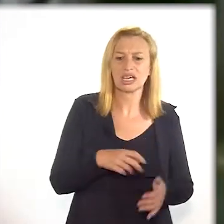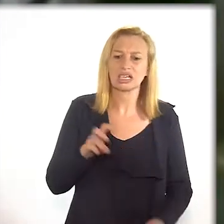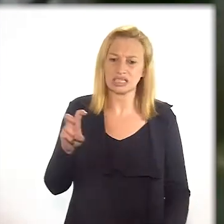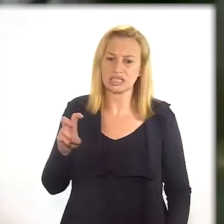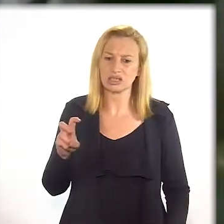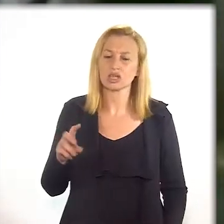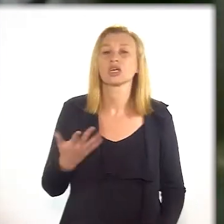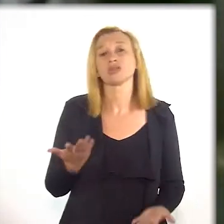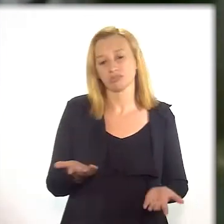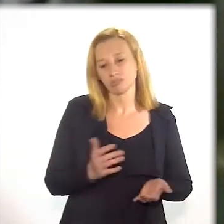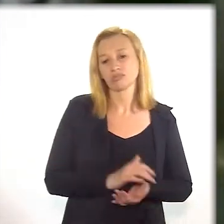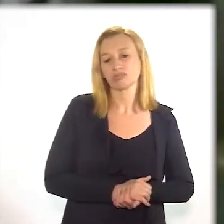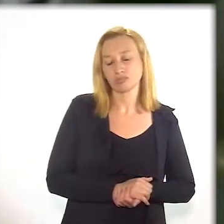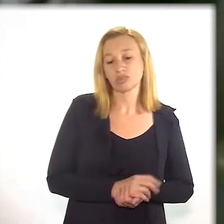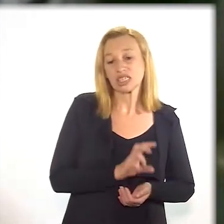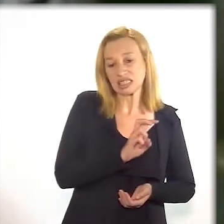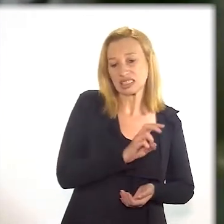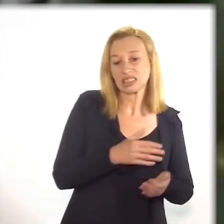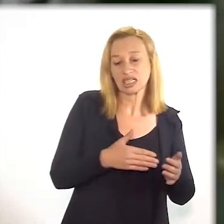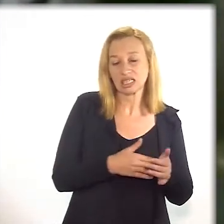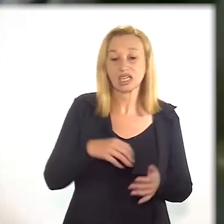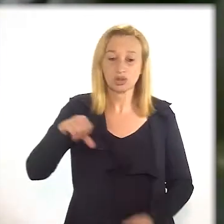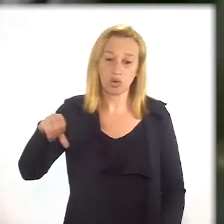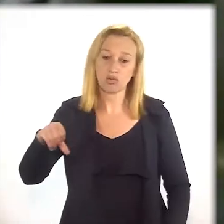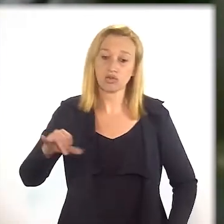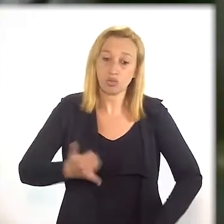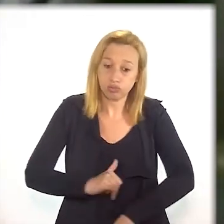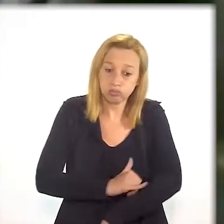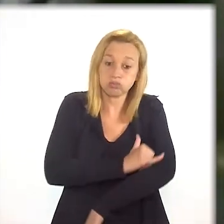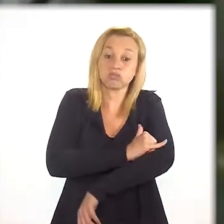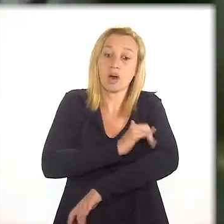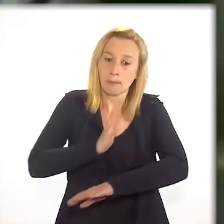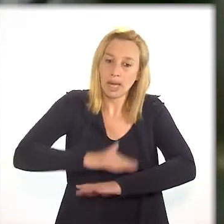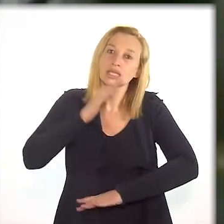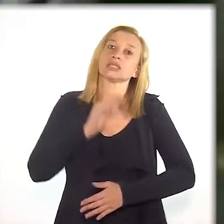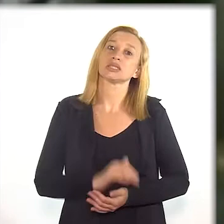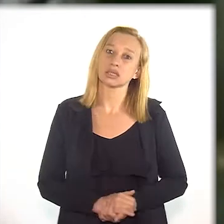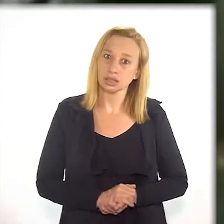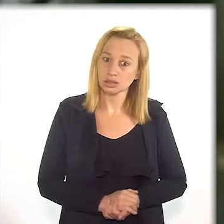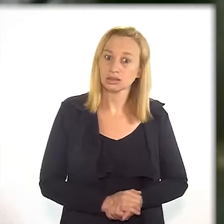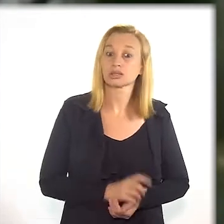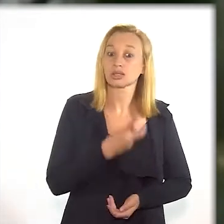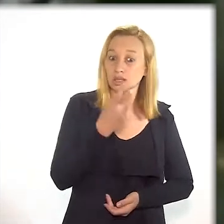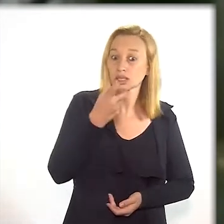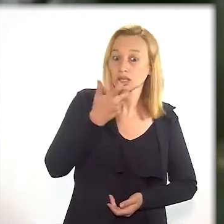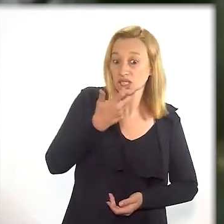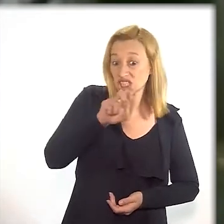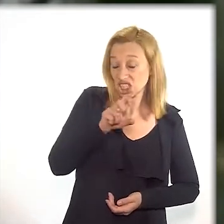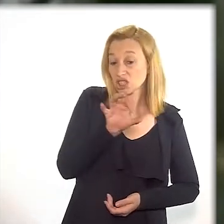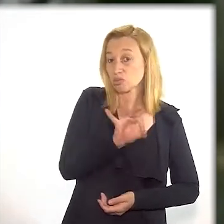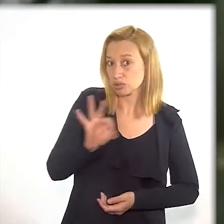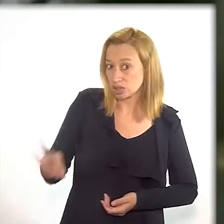mais velhas, né, de 5 a 9, aí a situação melhorou um pouquinho, o estado teve em torno de 15%